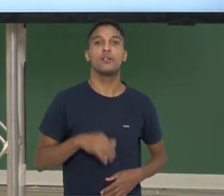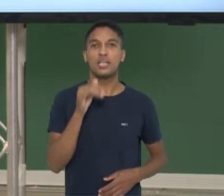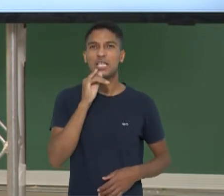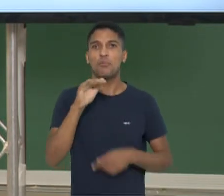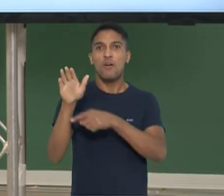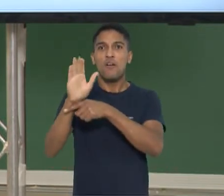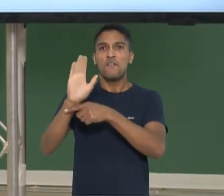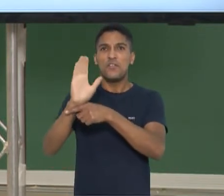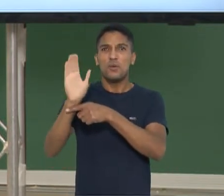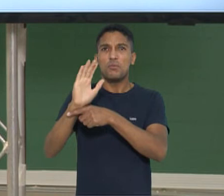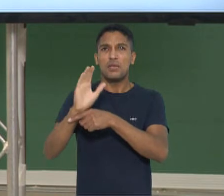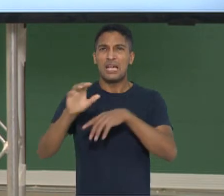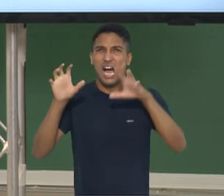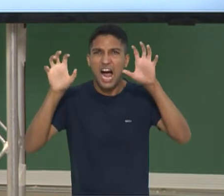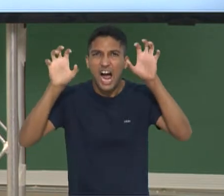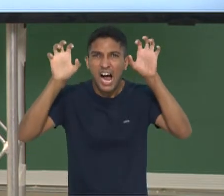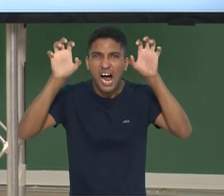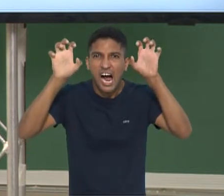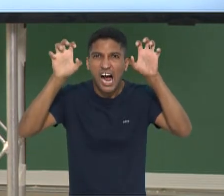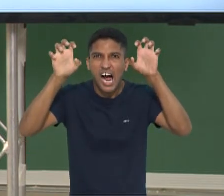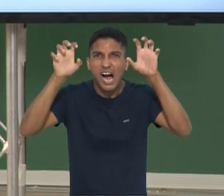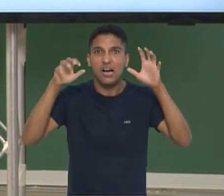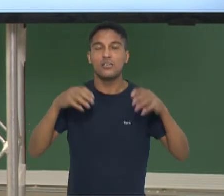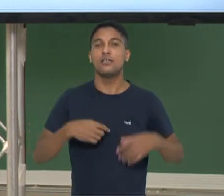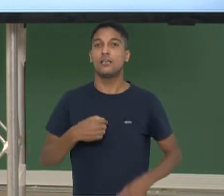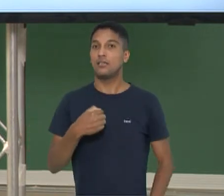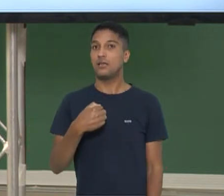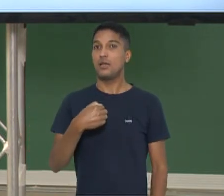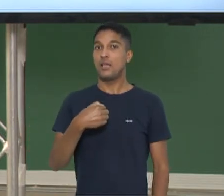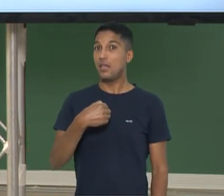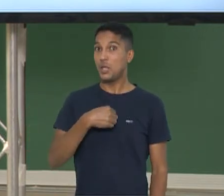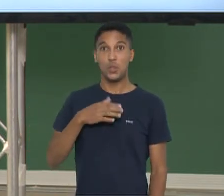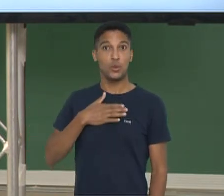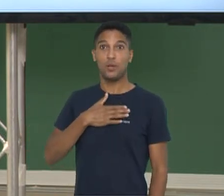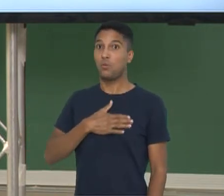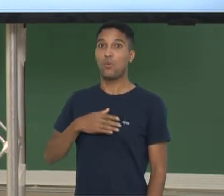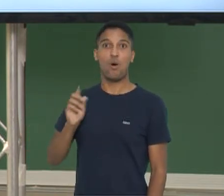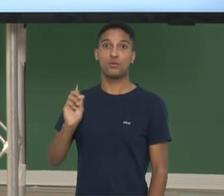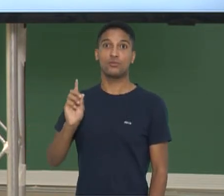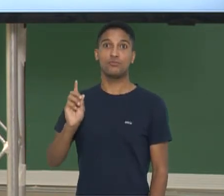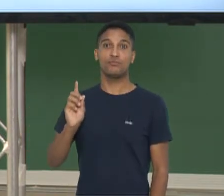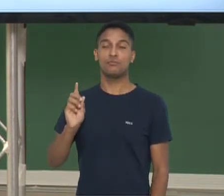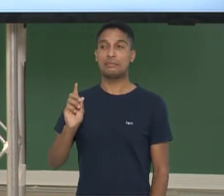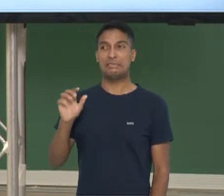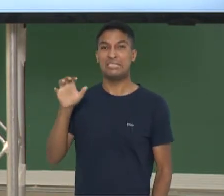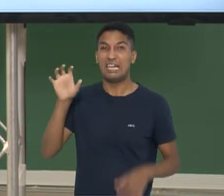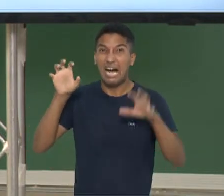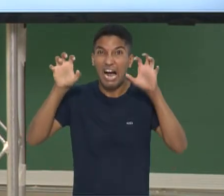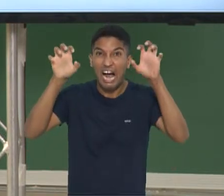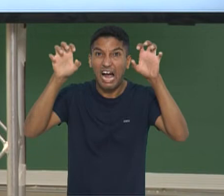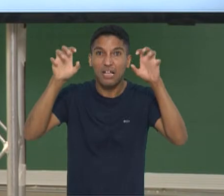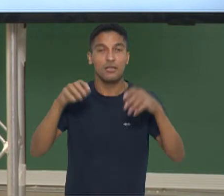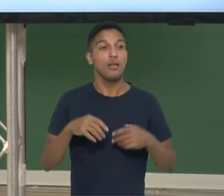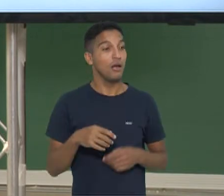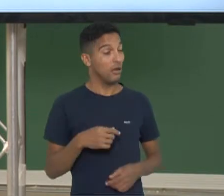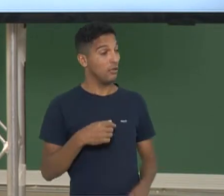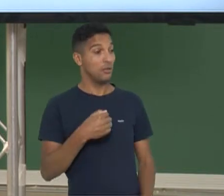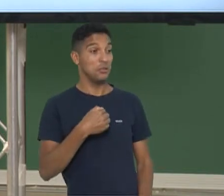terror. Novamente. E a outra pessoa pode responder, a mí tampoco. Eu também